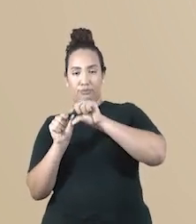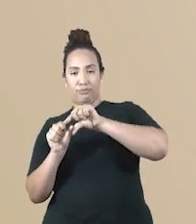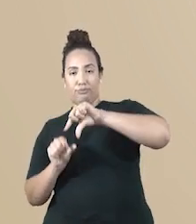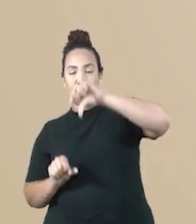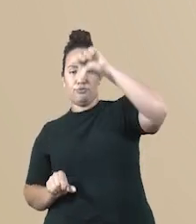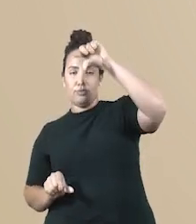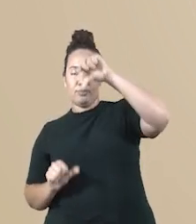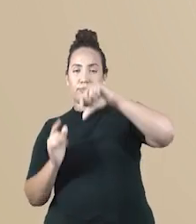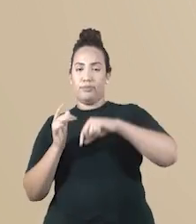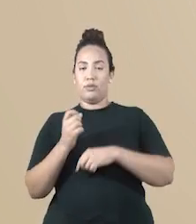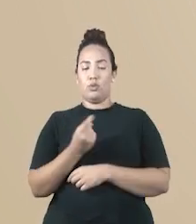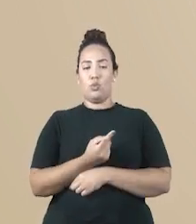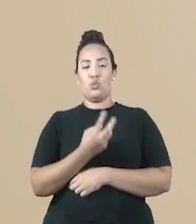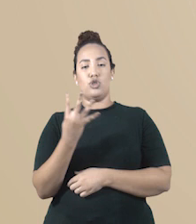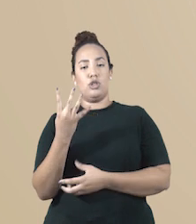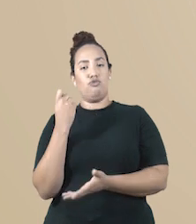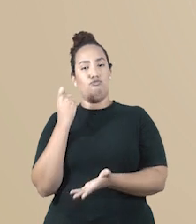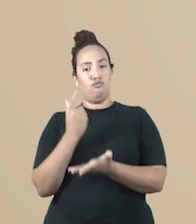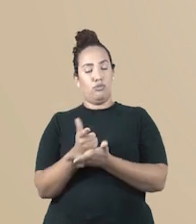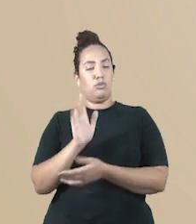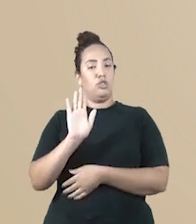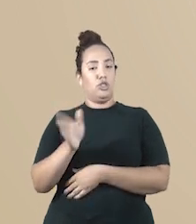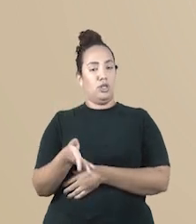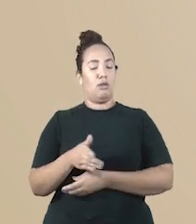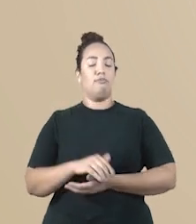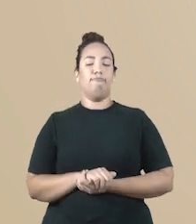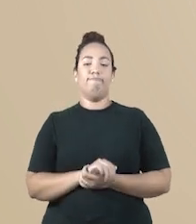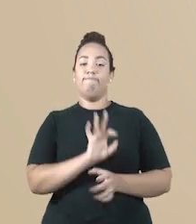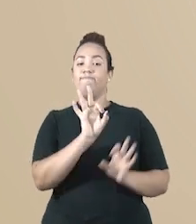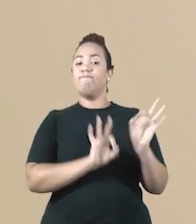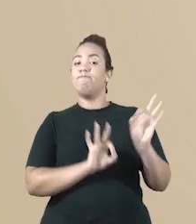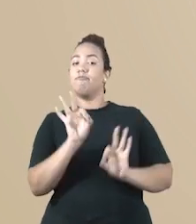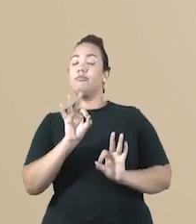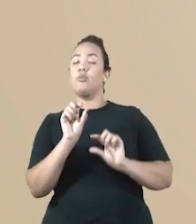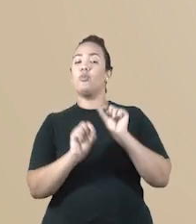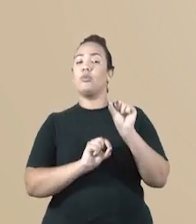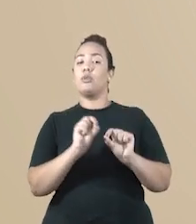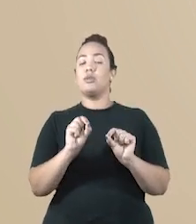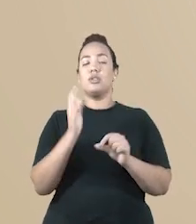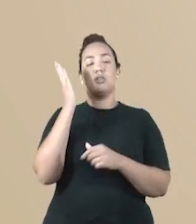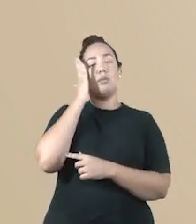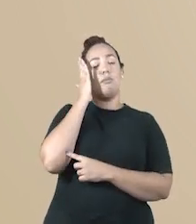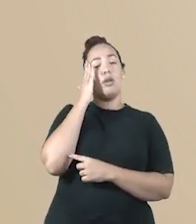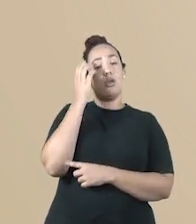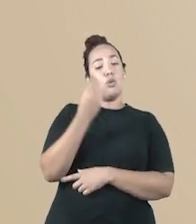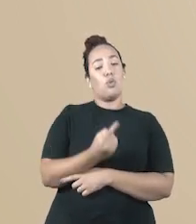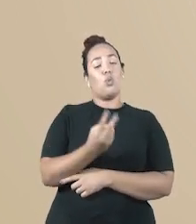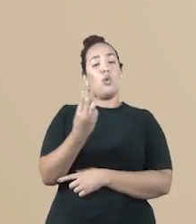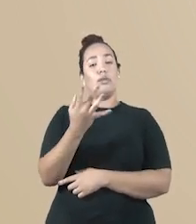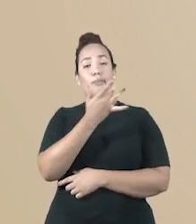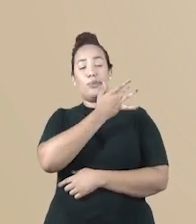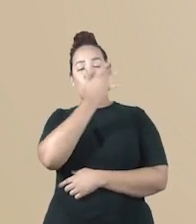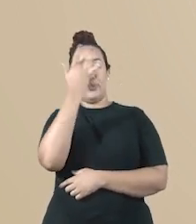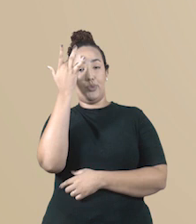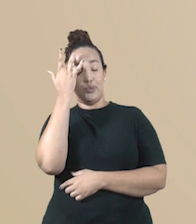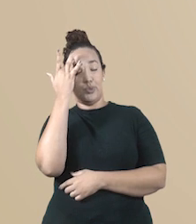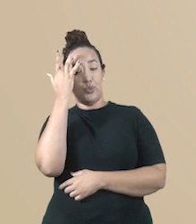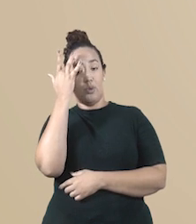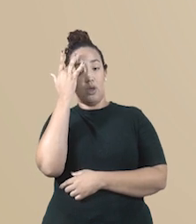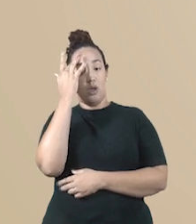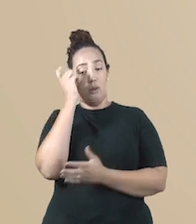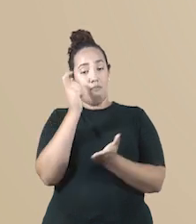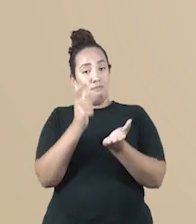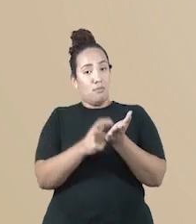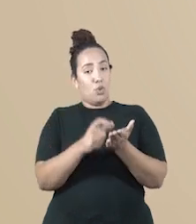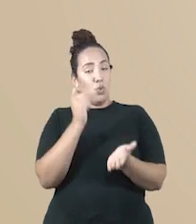foram comprados. Ou seja, essa organização é sobre a quantidade de pessoas que compraram a mesma quantidade